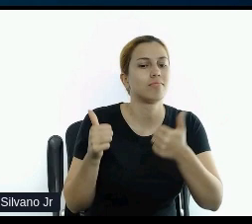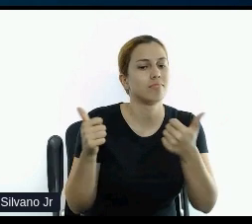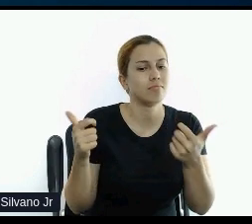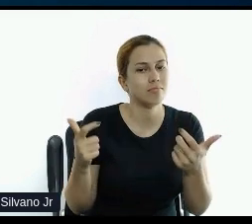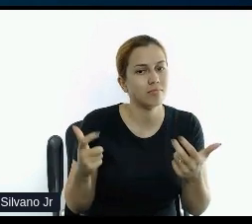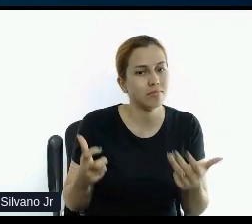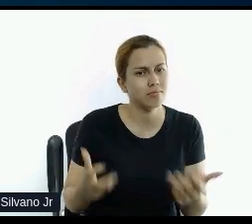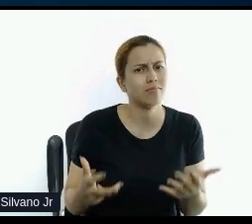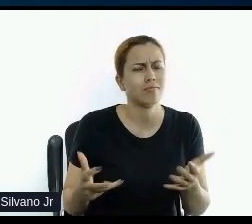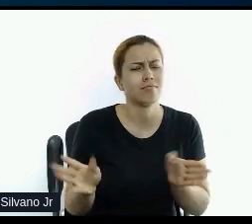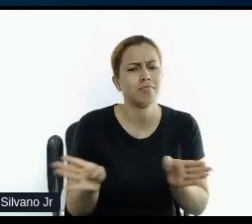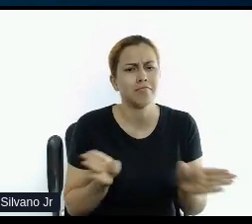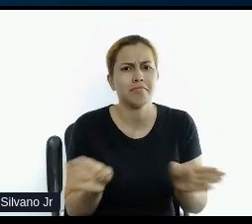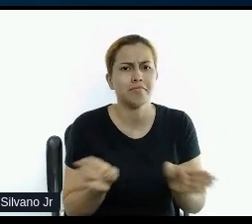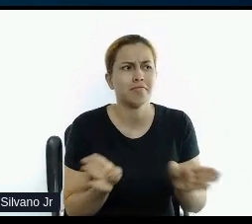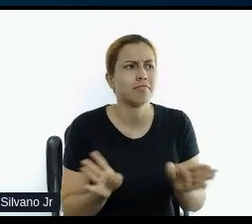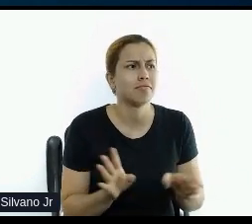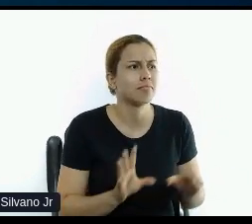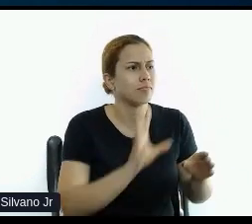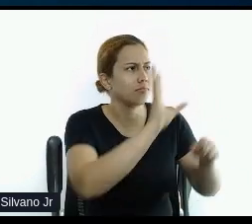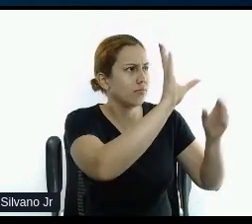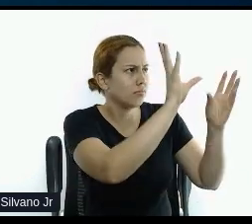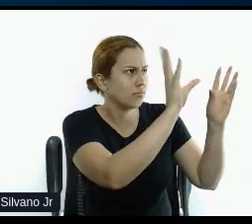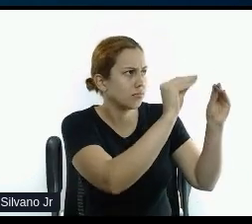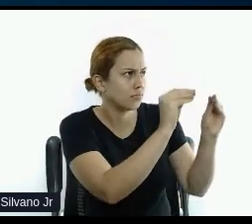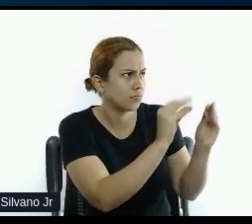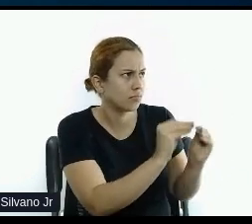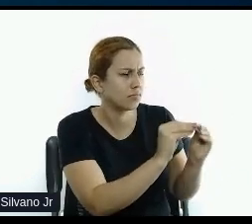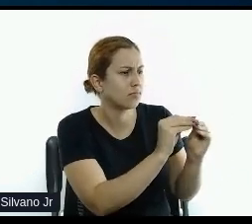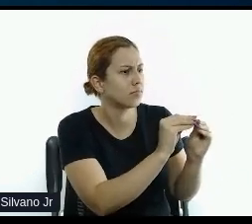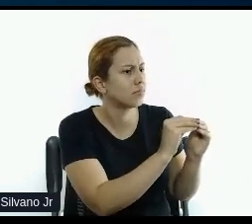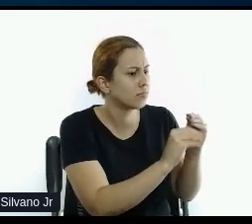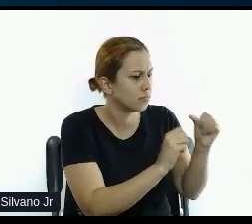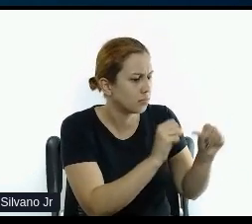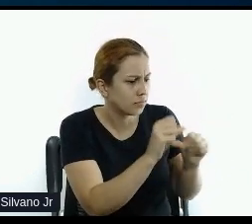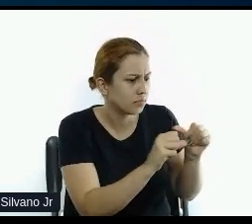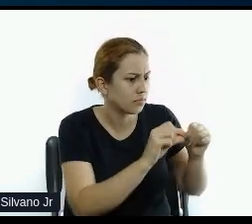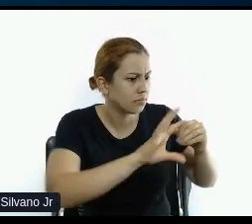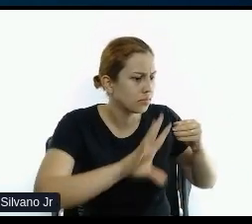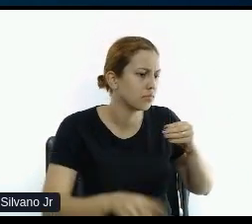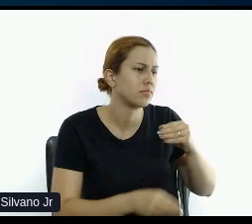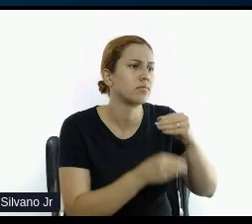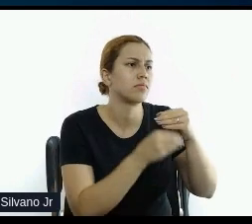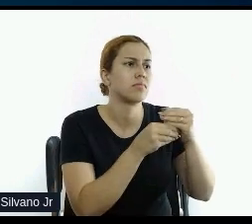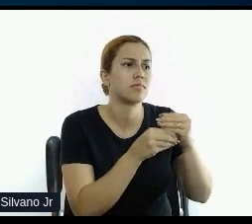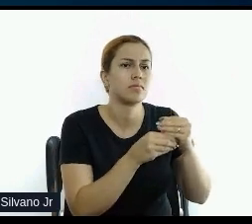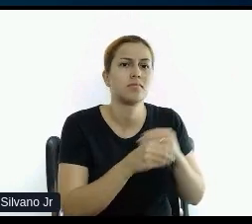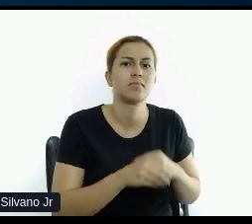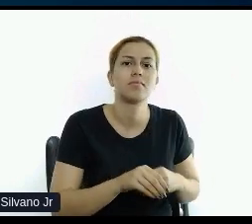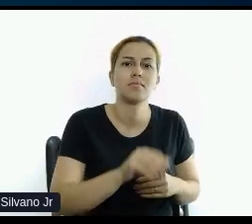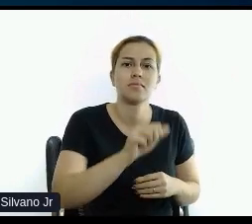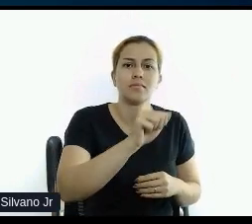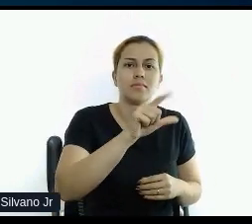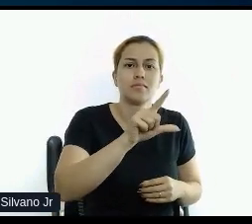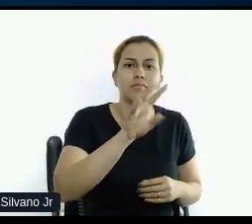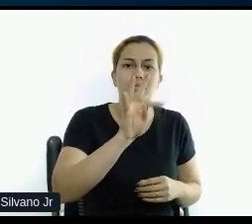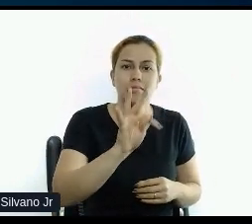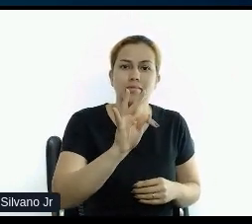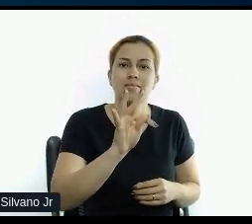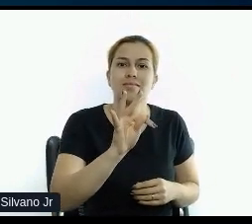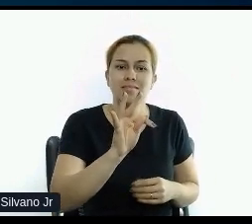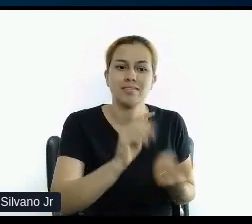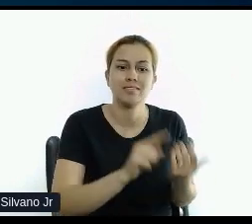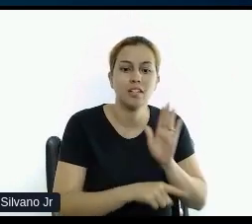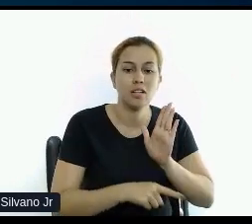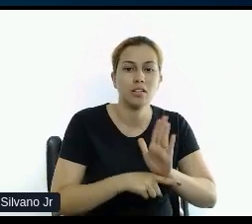acessível. Ele repete todo o código que eu escrevi e ele adiciona o atributo alt, né, que é exatamente o atributo que vai me dar